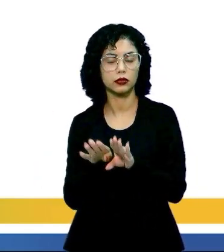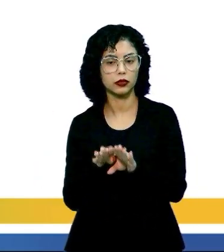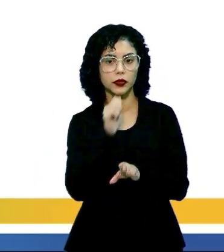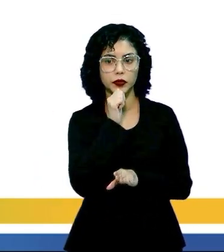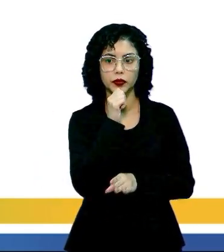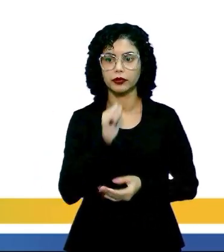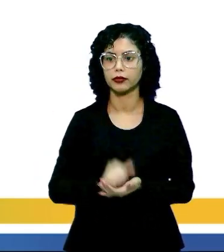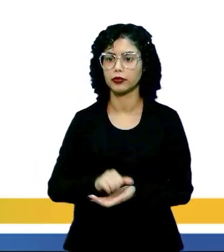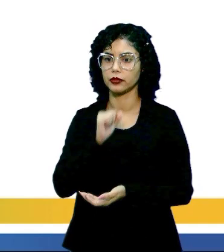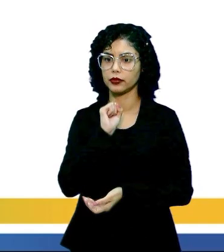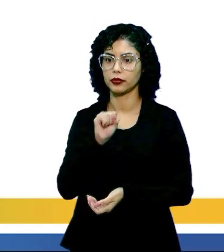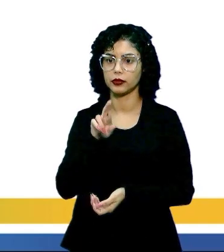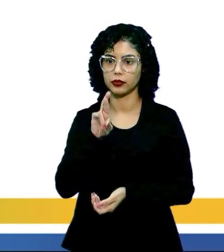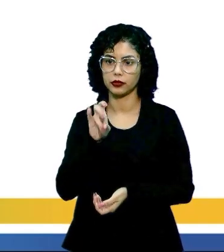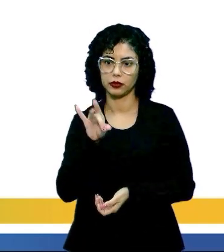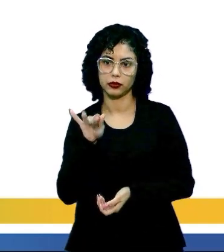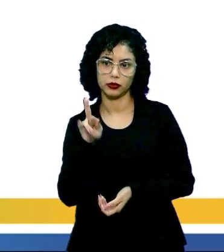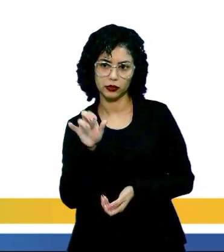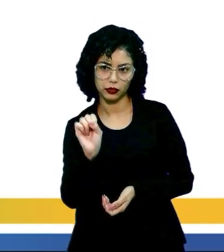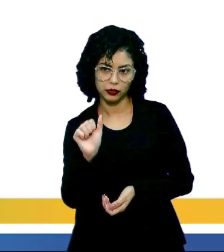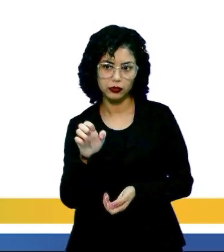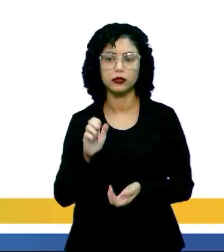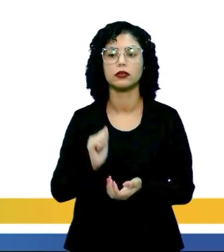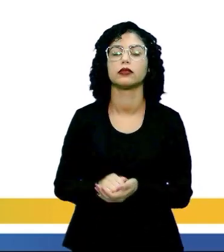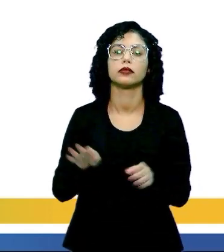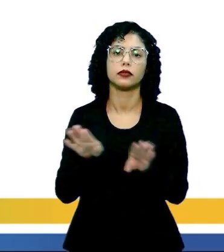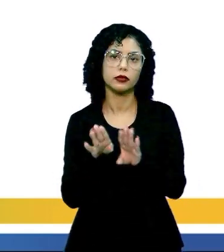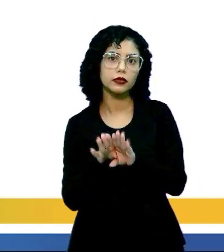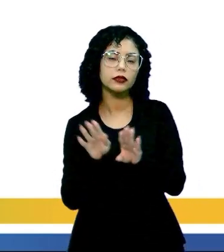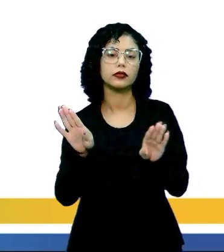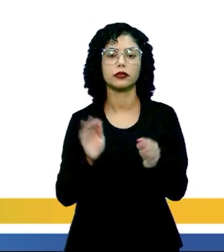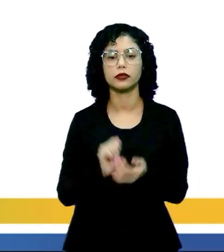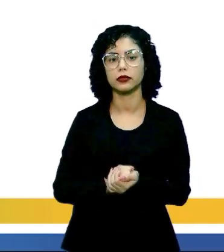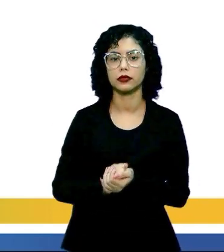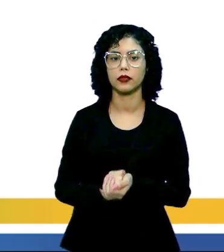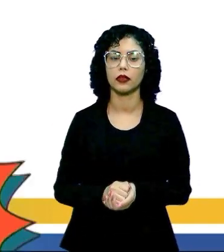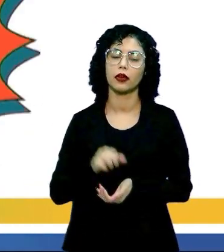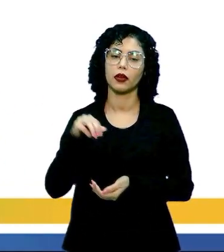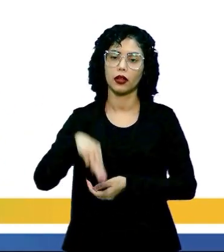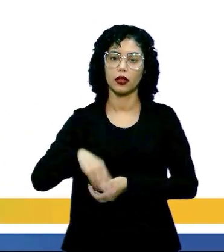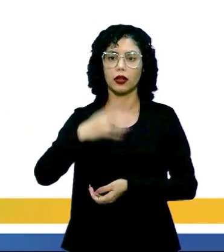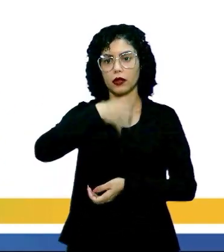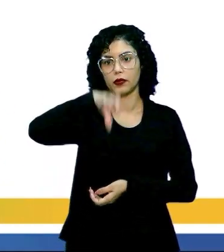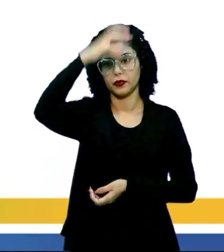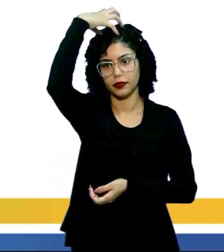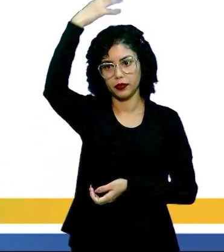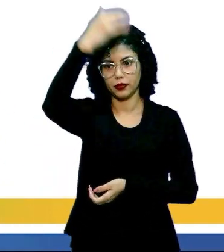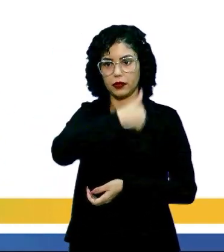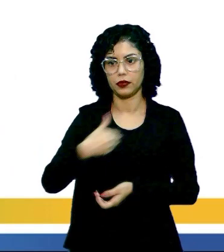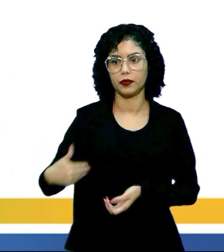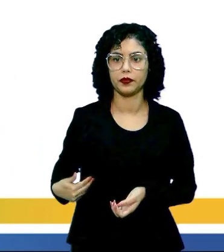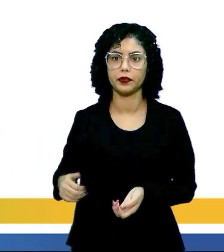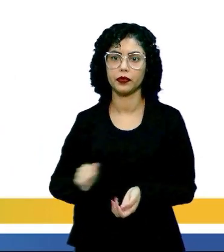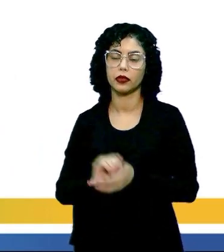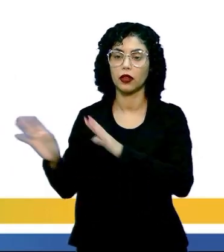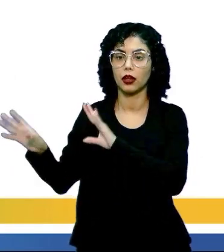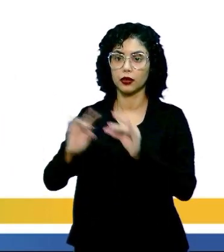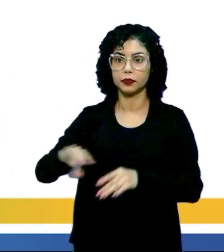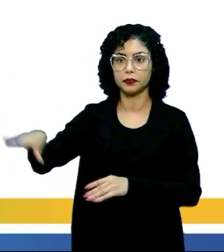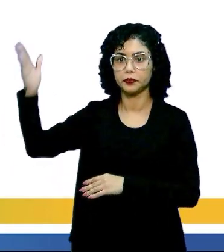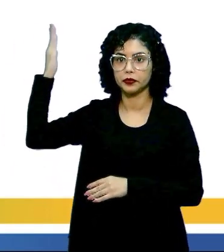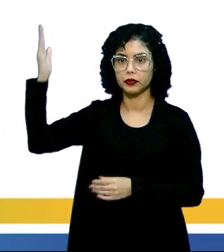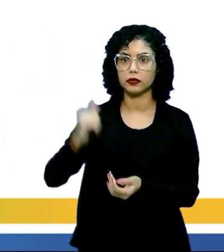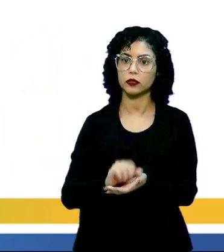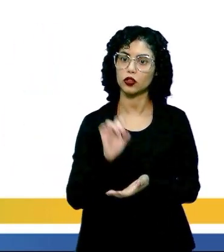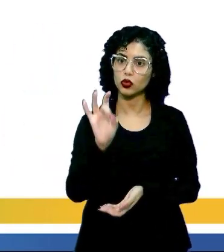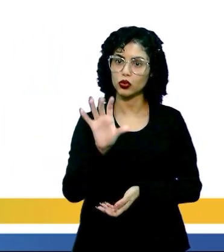governar junto com o rei nesse primeiro momento da história romana, que nós estamos falando da monarquia. Aí eu trago para vocês,